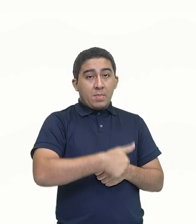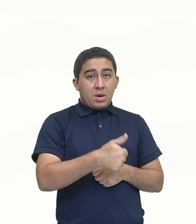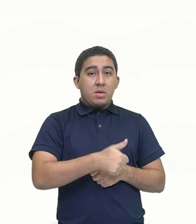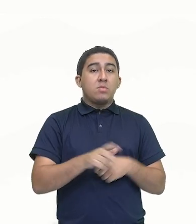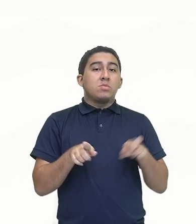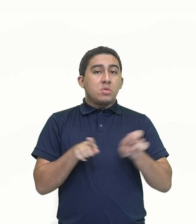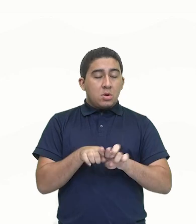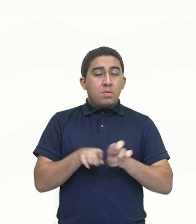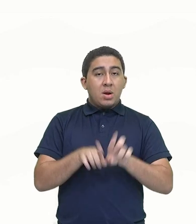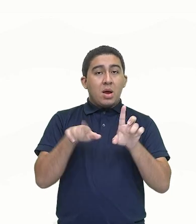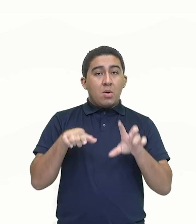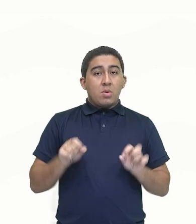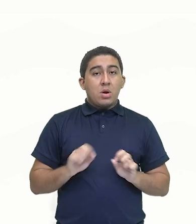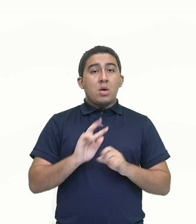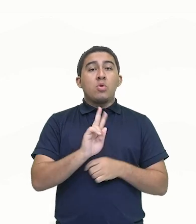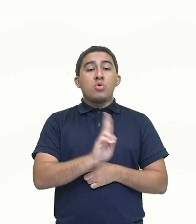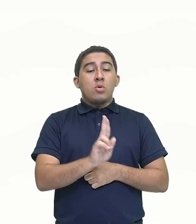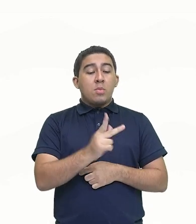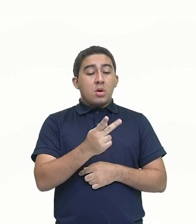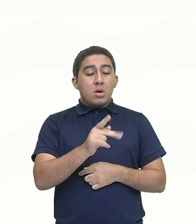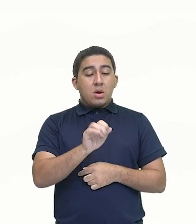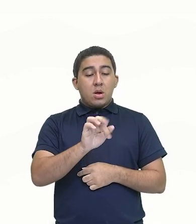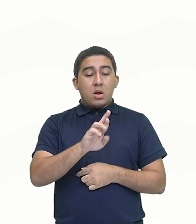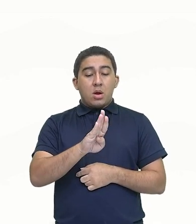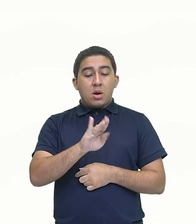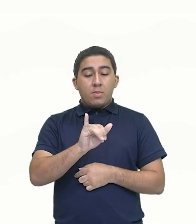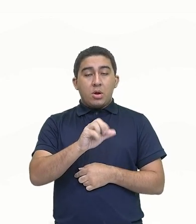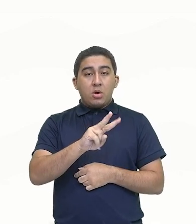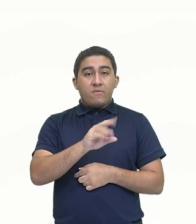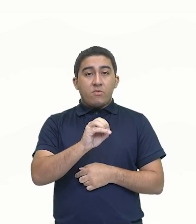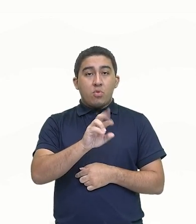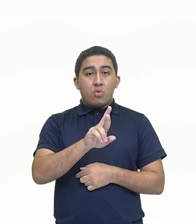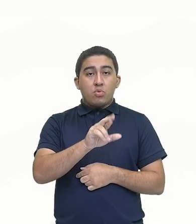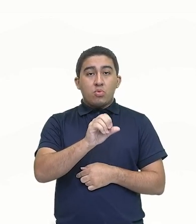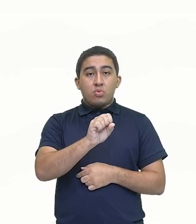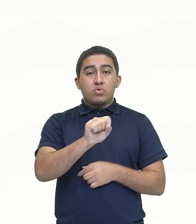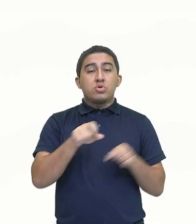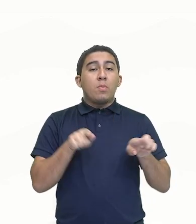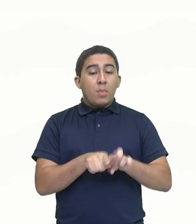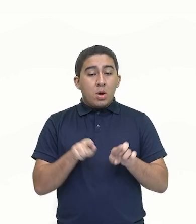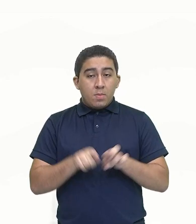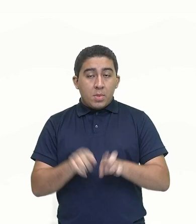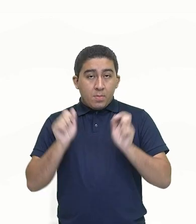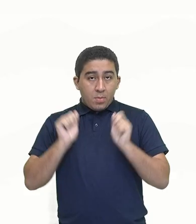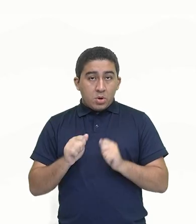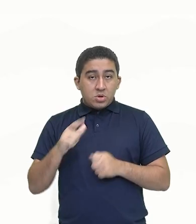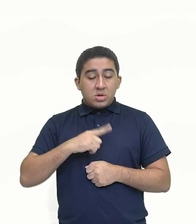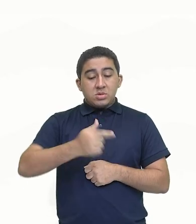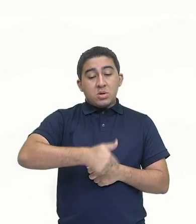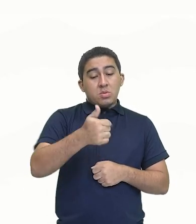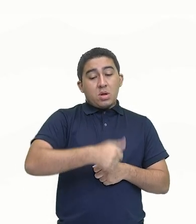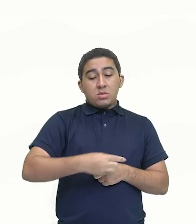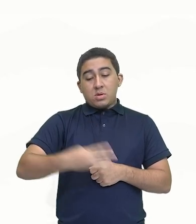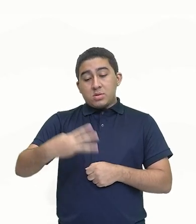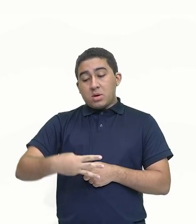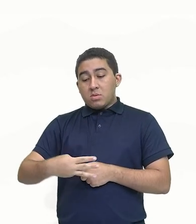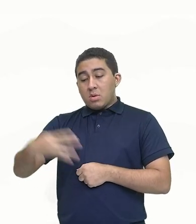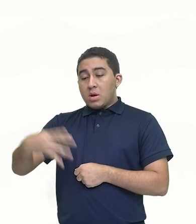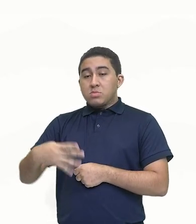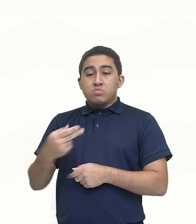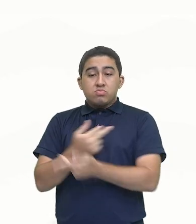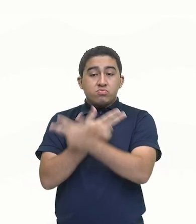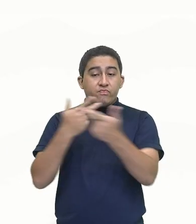também chamados de herbívoros, podem ser consumidores secundários, terciários e